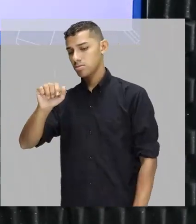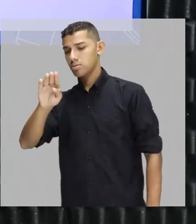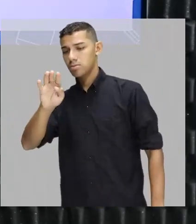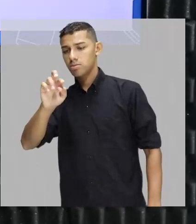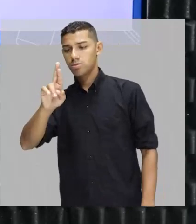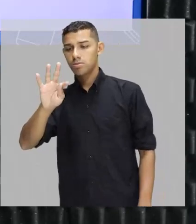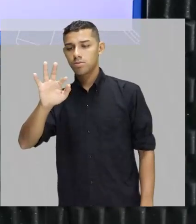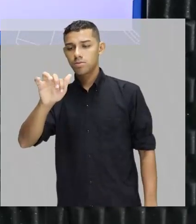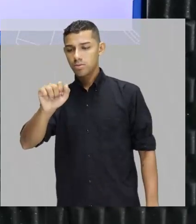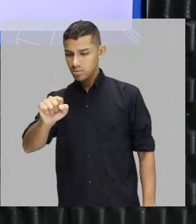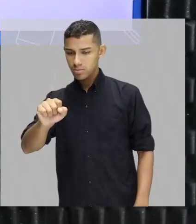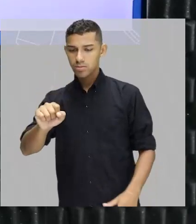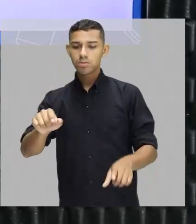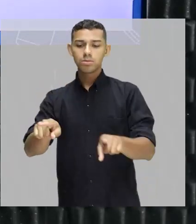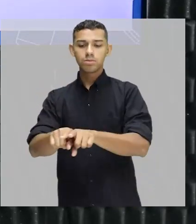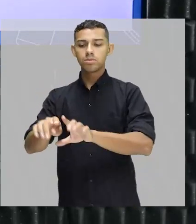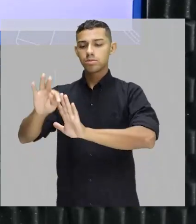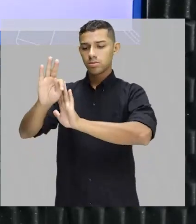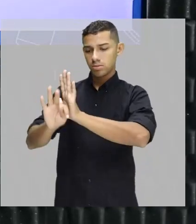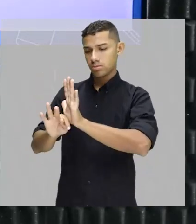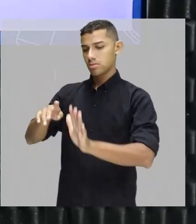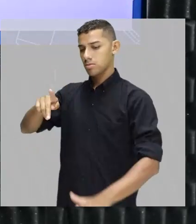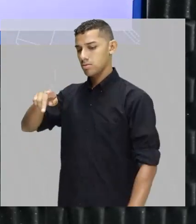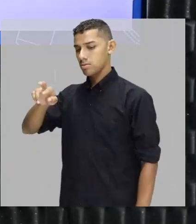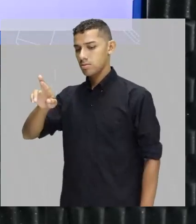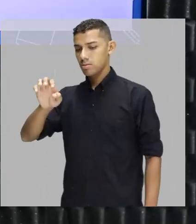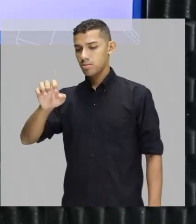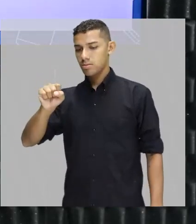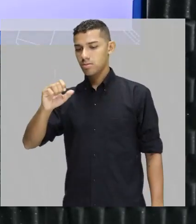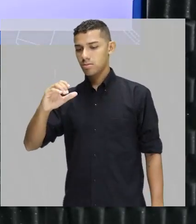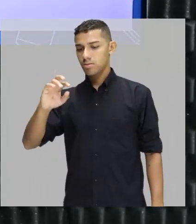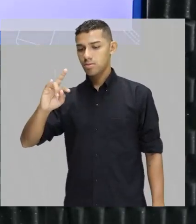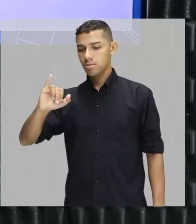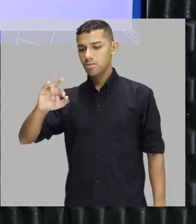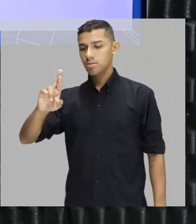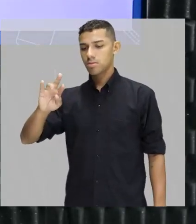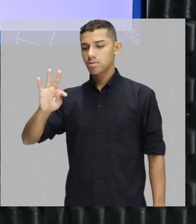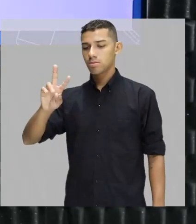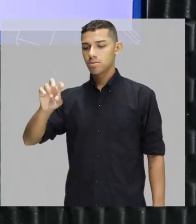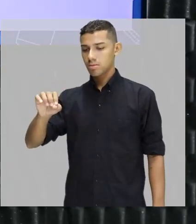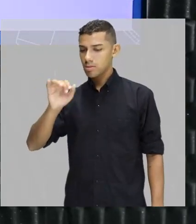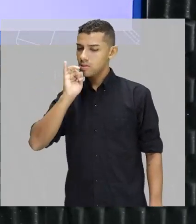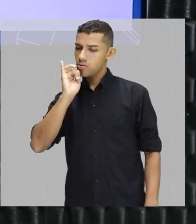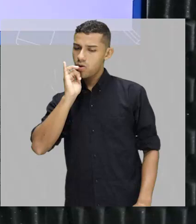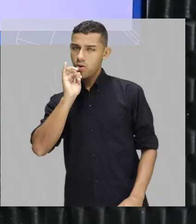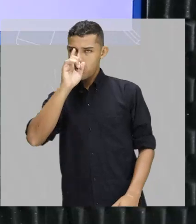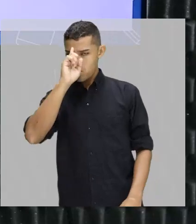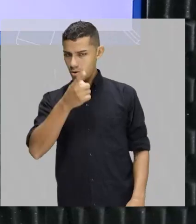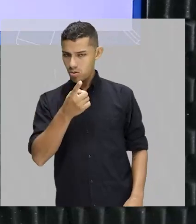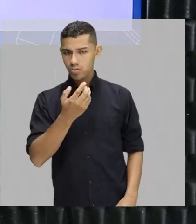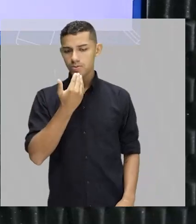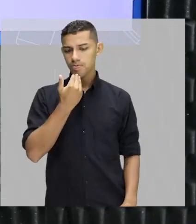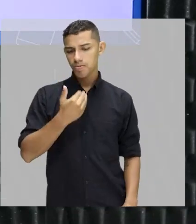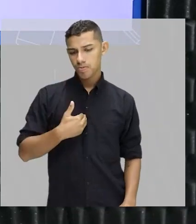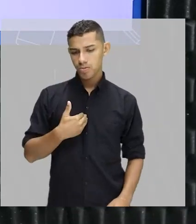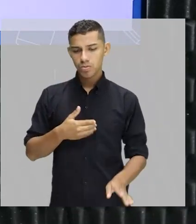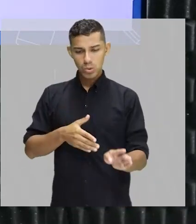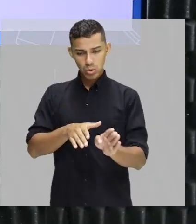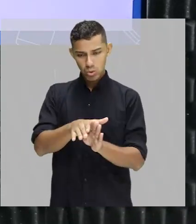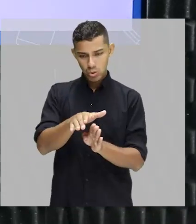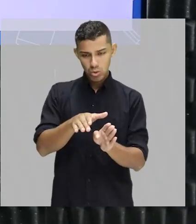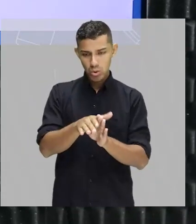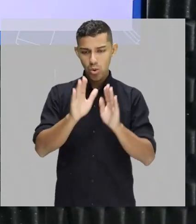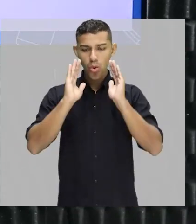texto prescritivo, que seriam os injuntivos. São aqueles que dão ordem, pedido, conselho, né? Está mais ligado ali à